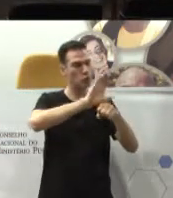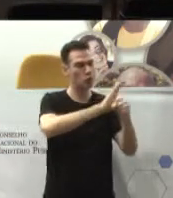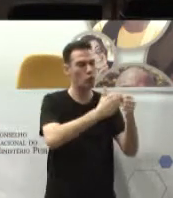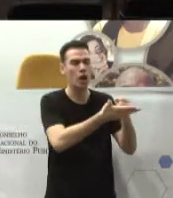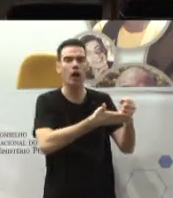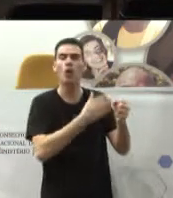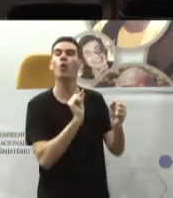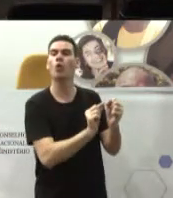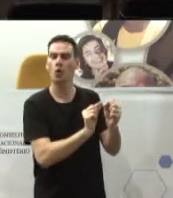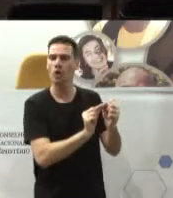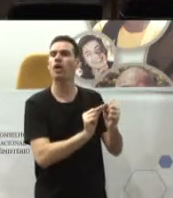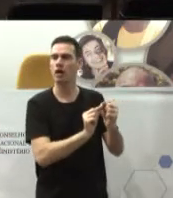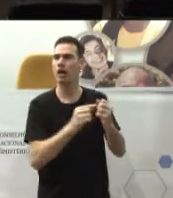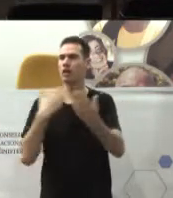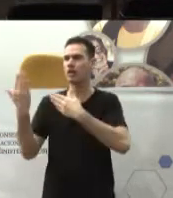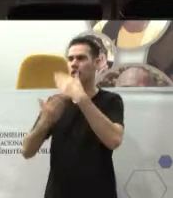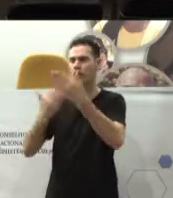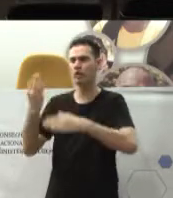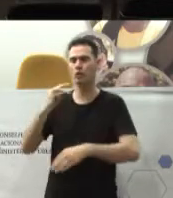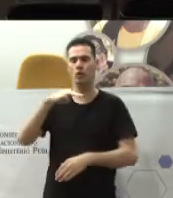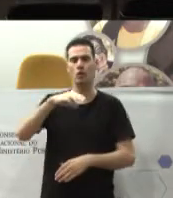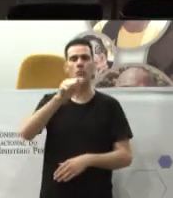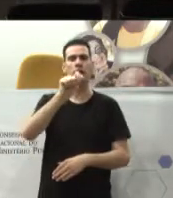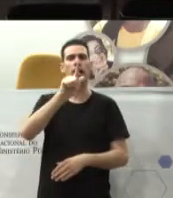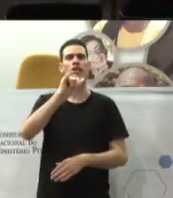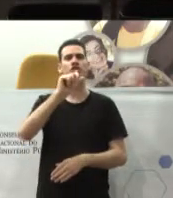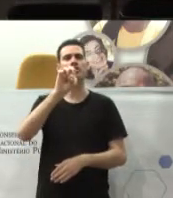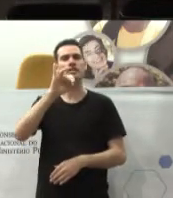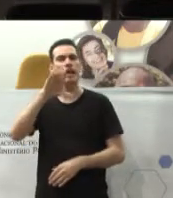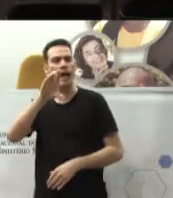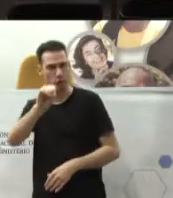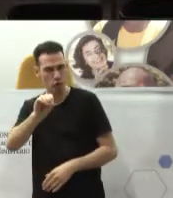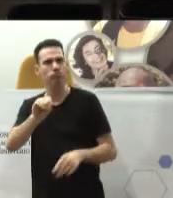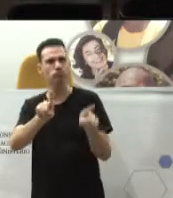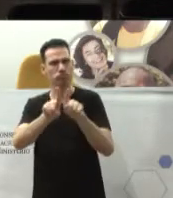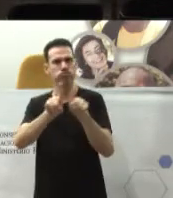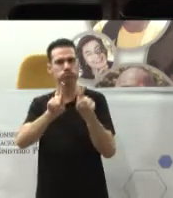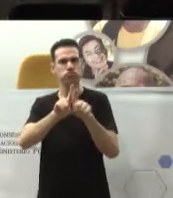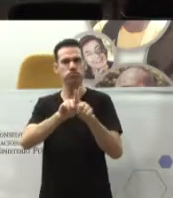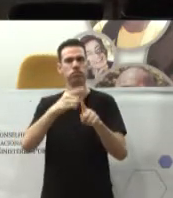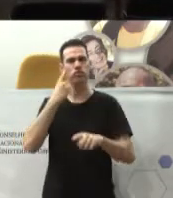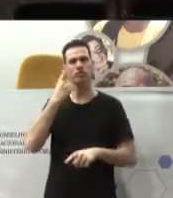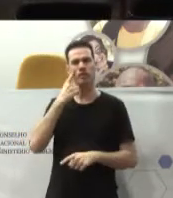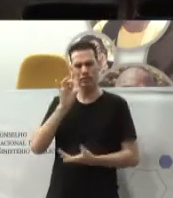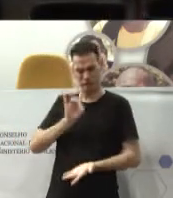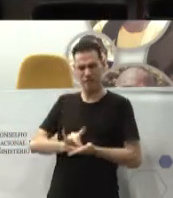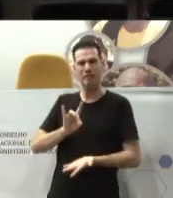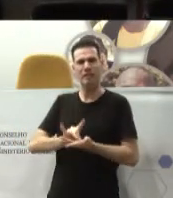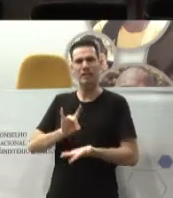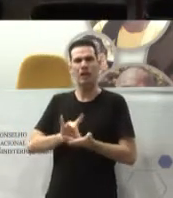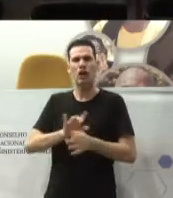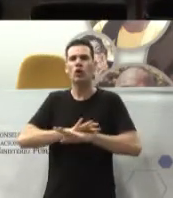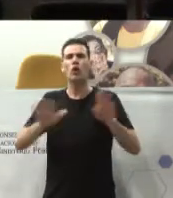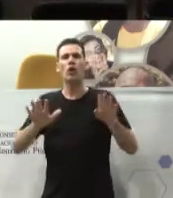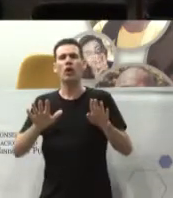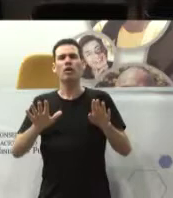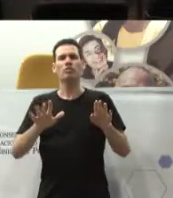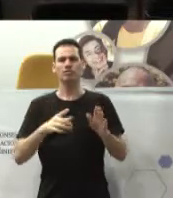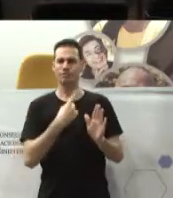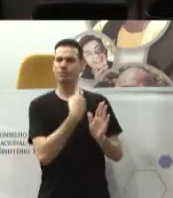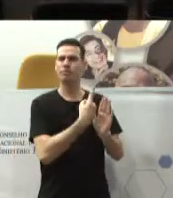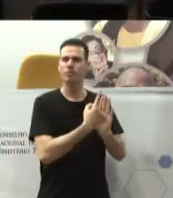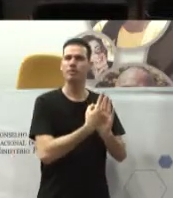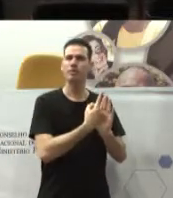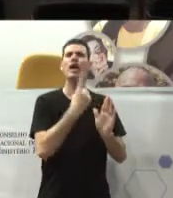contato que o magistrado vai ter quando decide uma questão de saúde. É bem verdade que não é apenas isso, não,